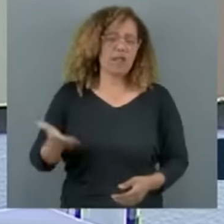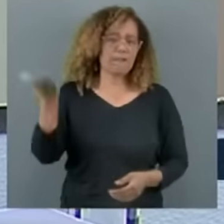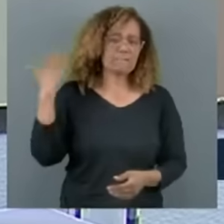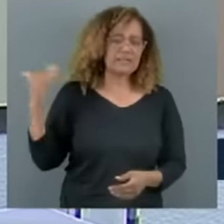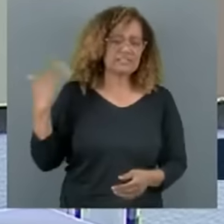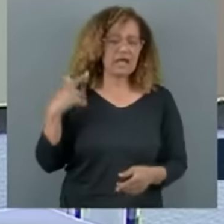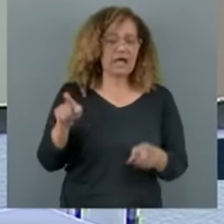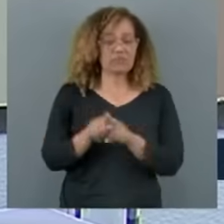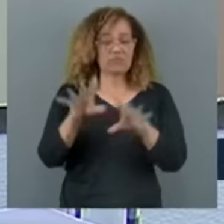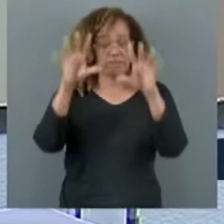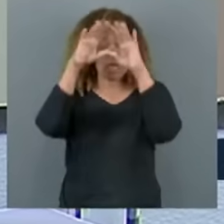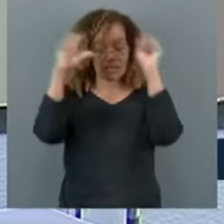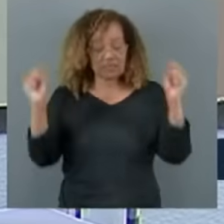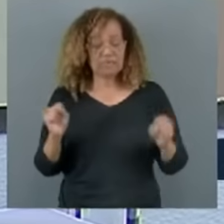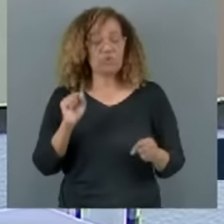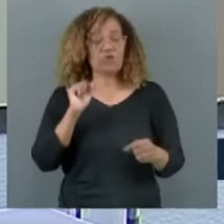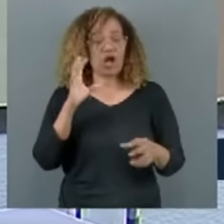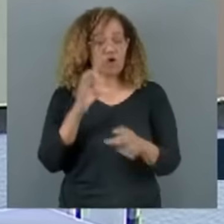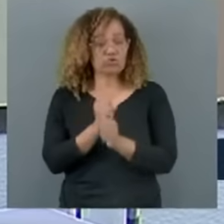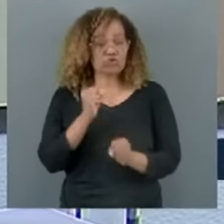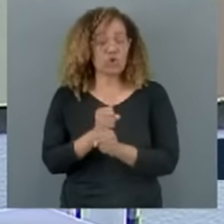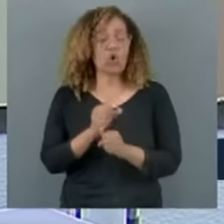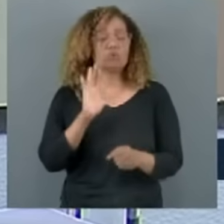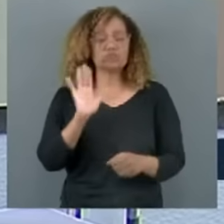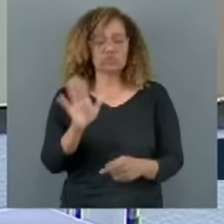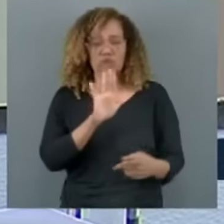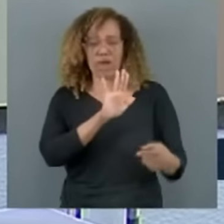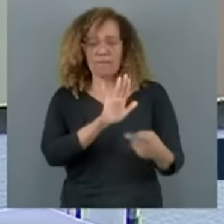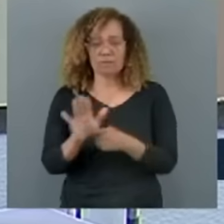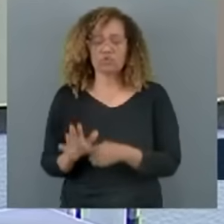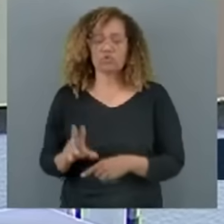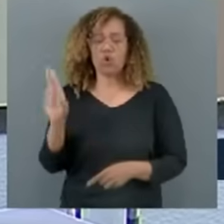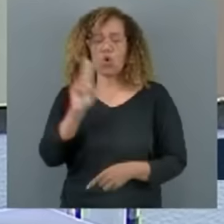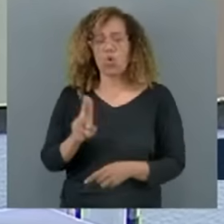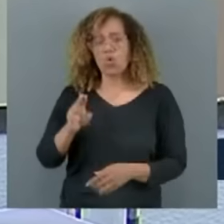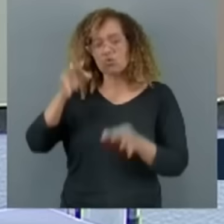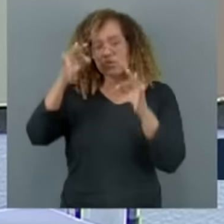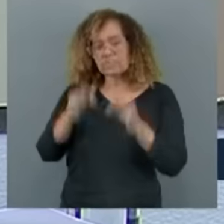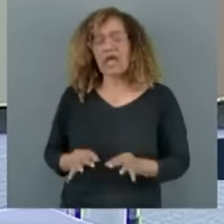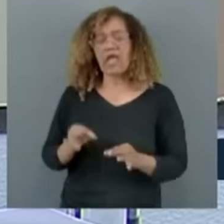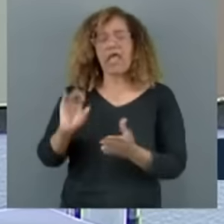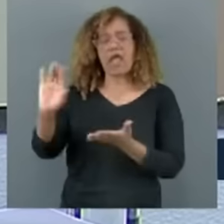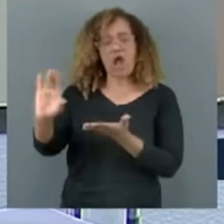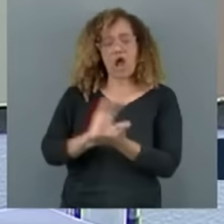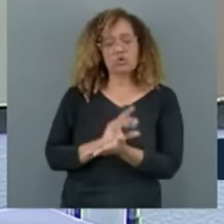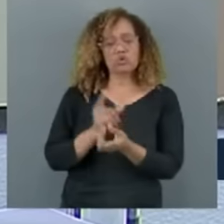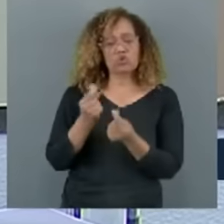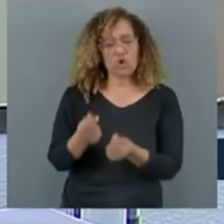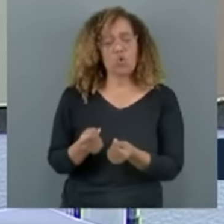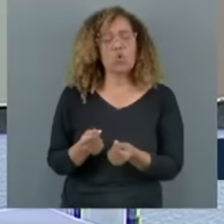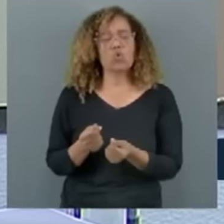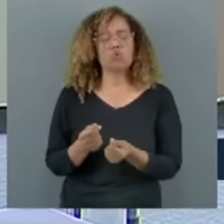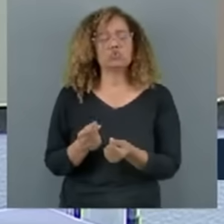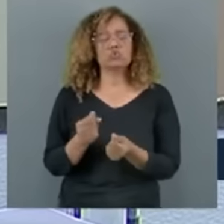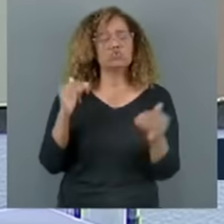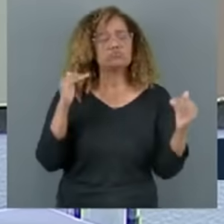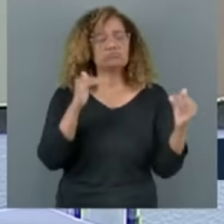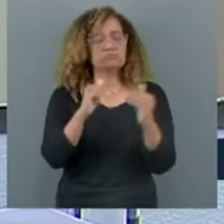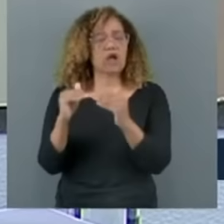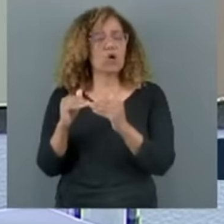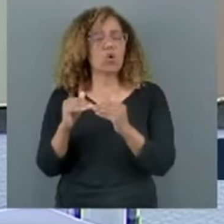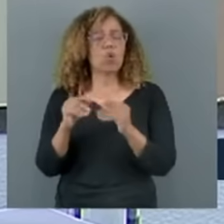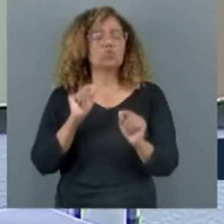que o Tribunal de Contas atestou o uso correto dos recursos de acordo